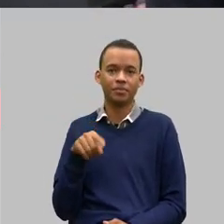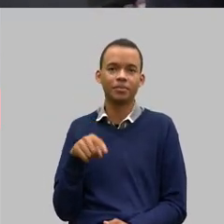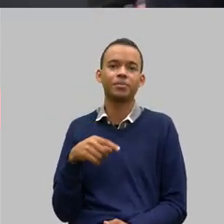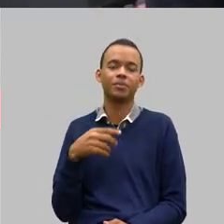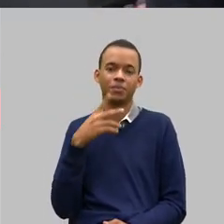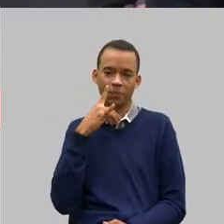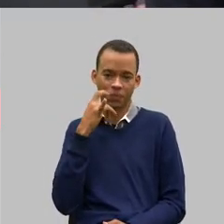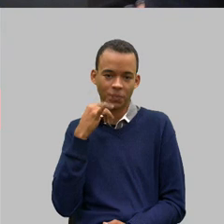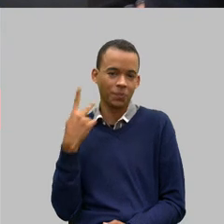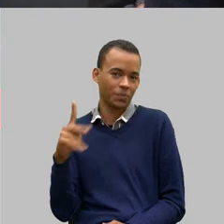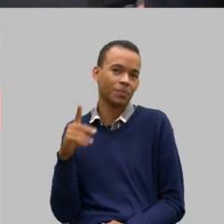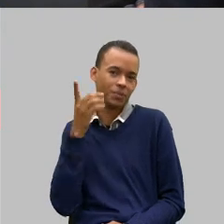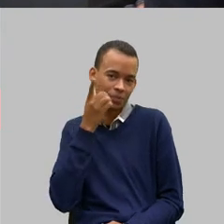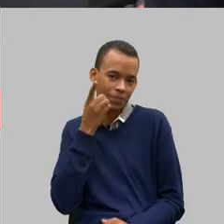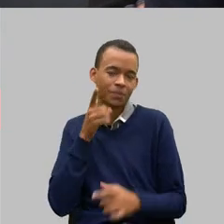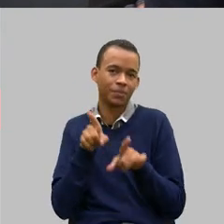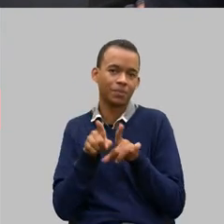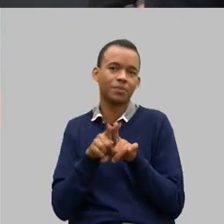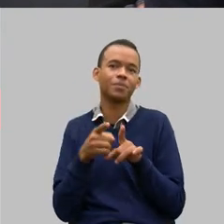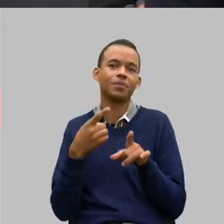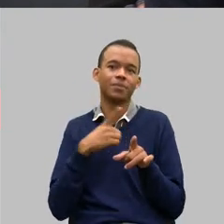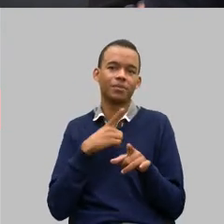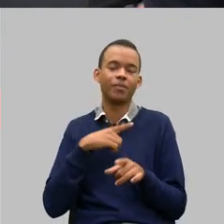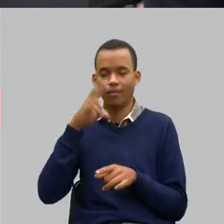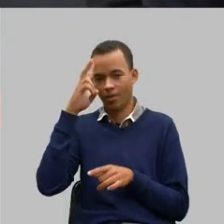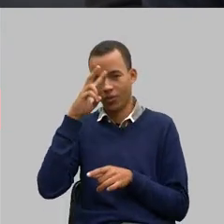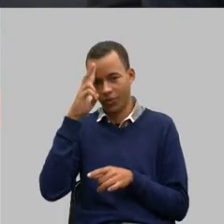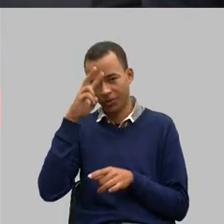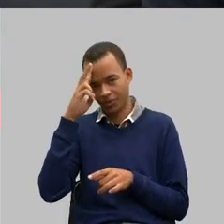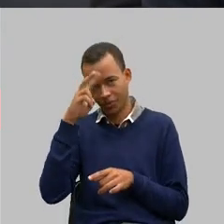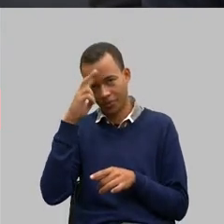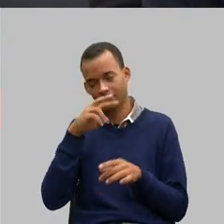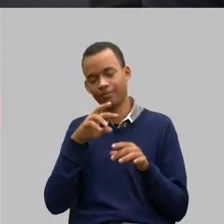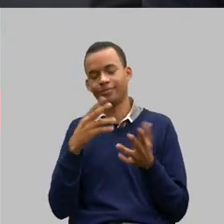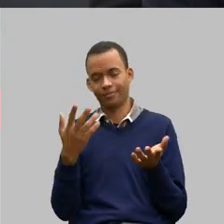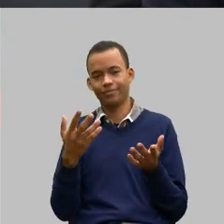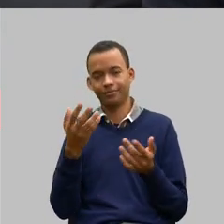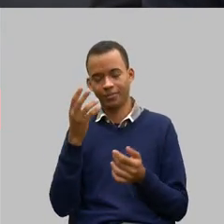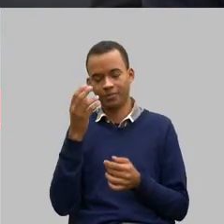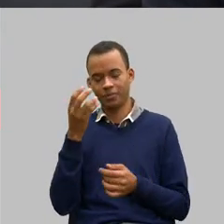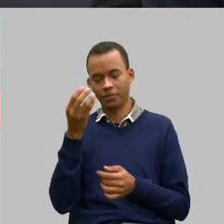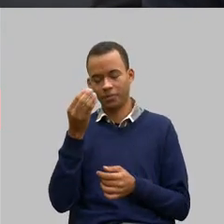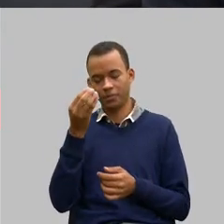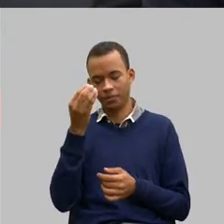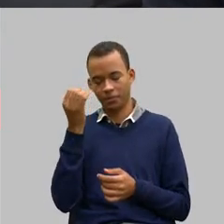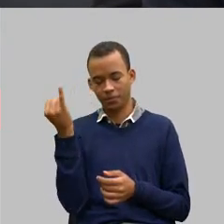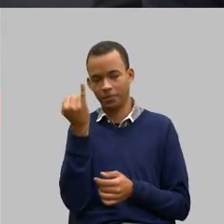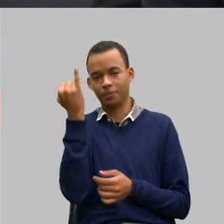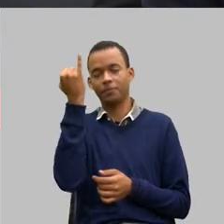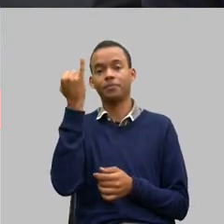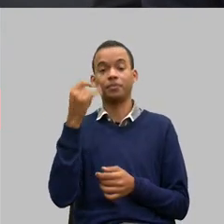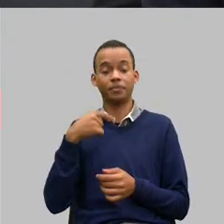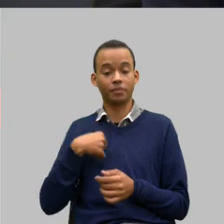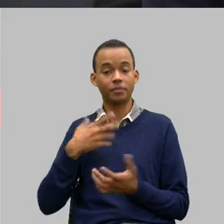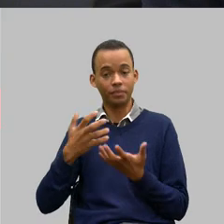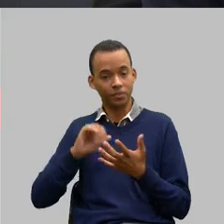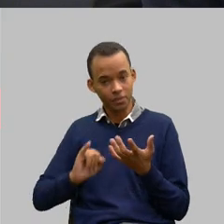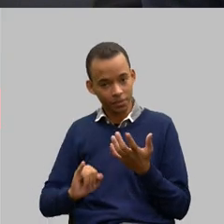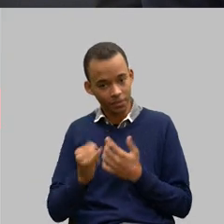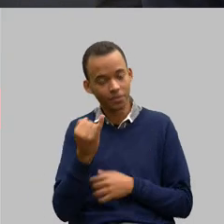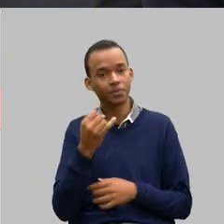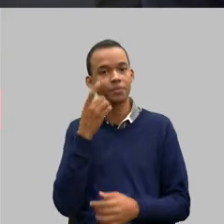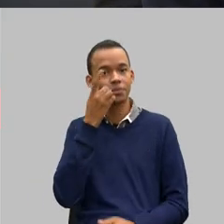falar muito mais né gente aí a história fala por si só eu queria só aproveitar Deputado Tito para